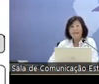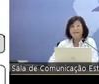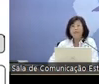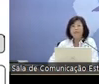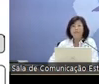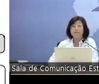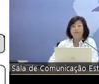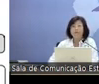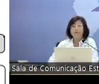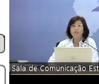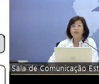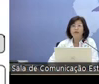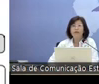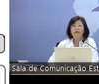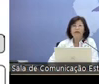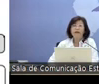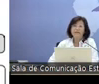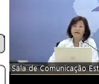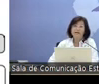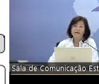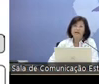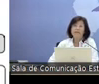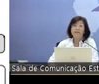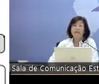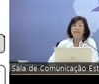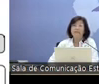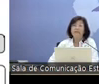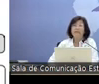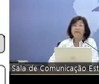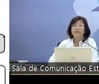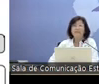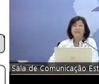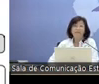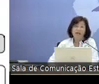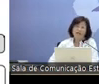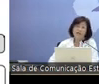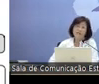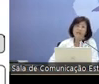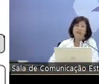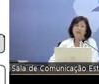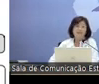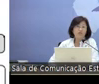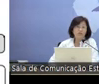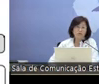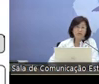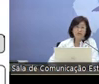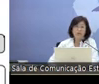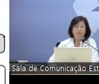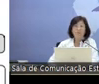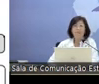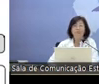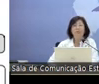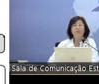a data do diagnóstico é a data E se for HIV a data da